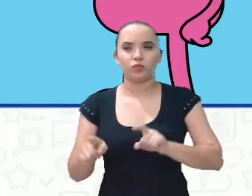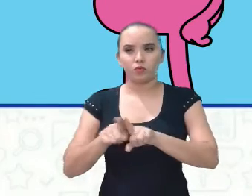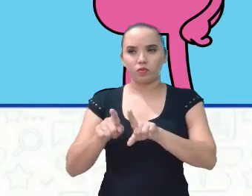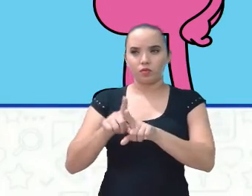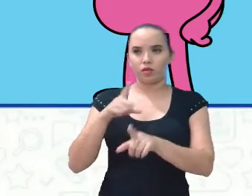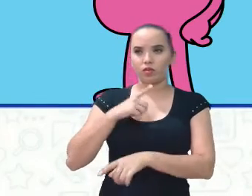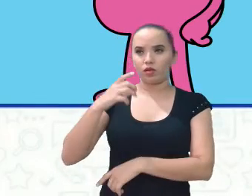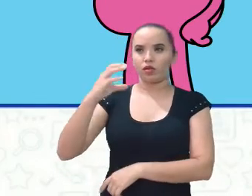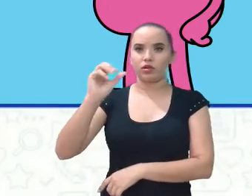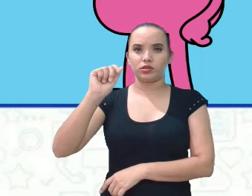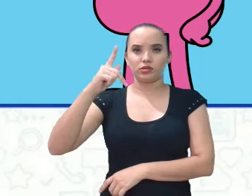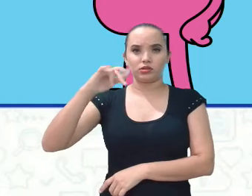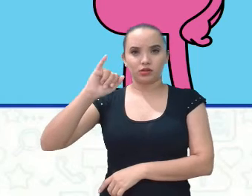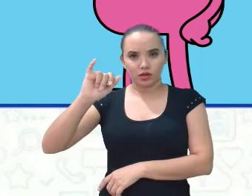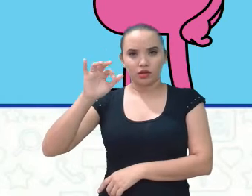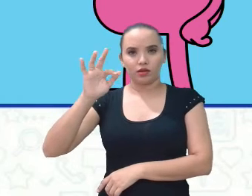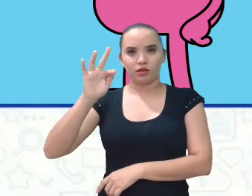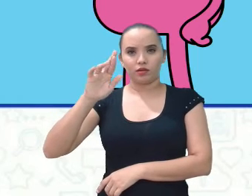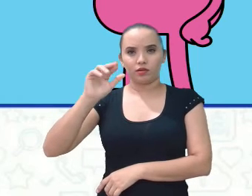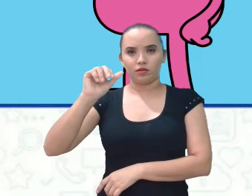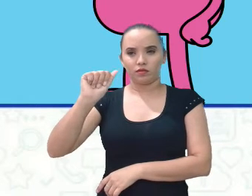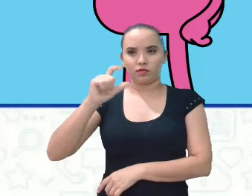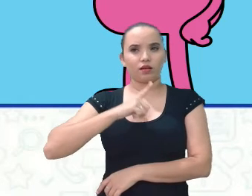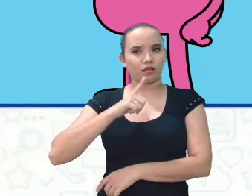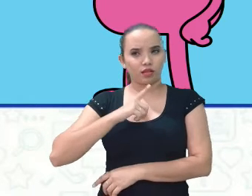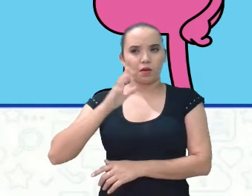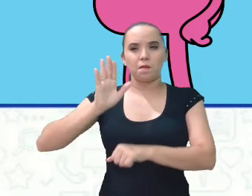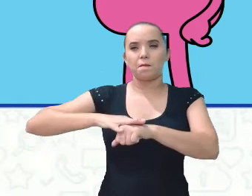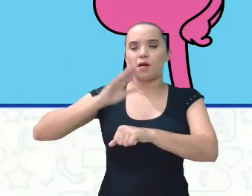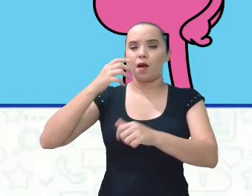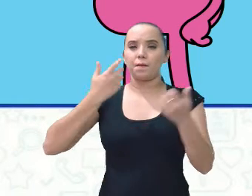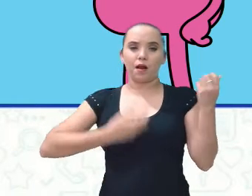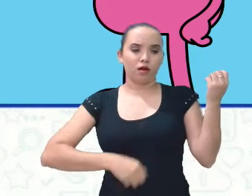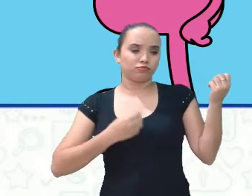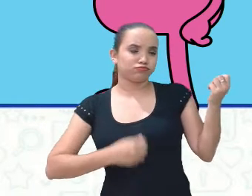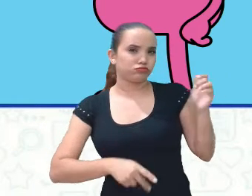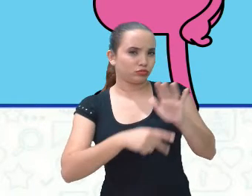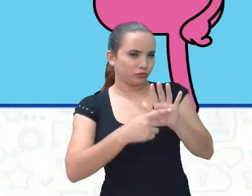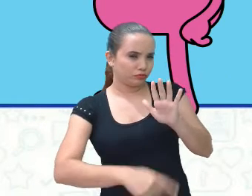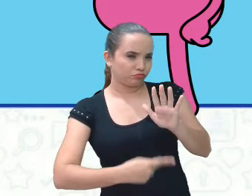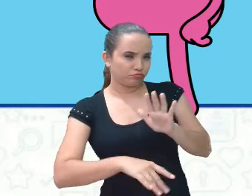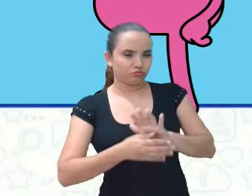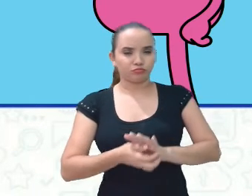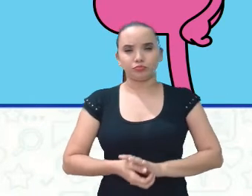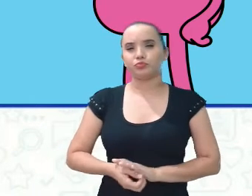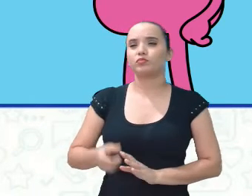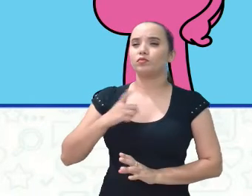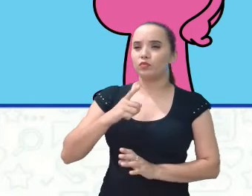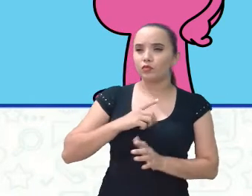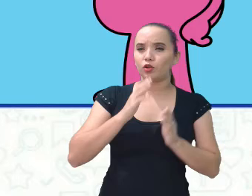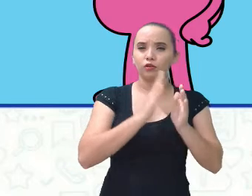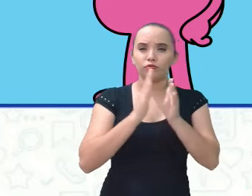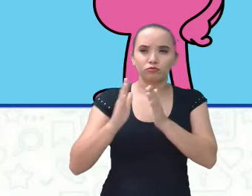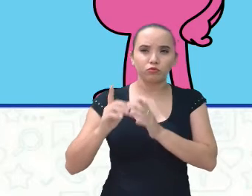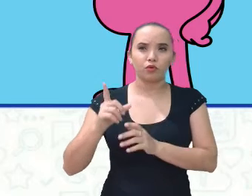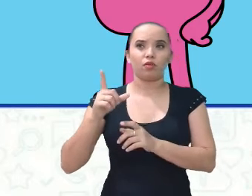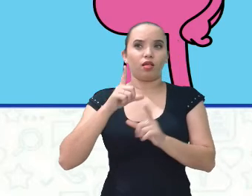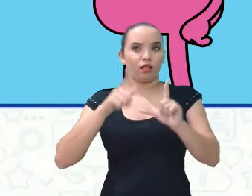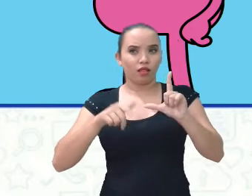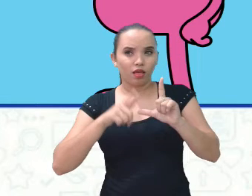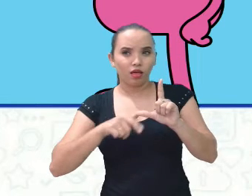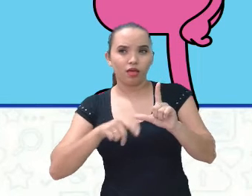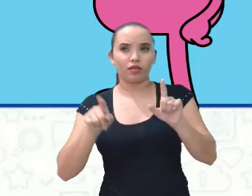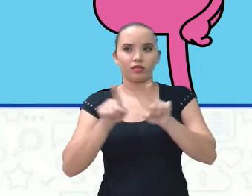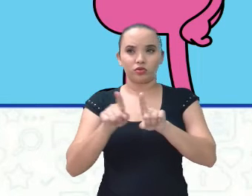mais típico do violão, né? Que tem o local de colocar, tem as letras que definem. Vocês estão vendo aí 2